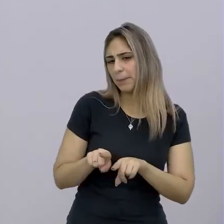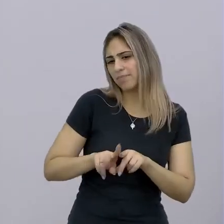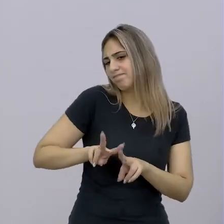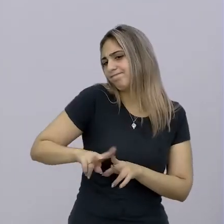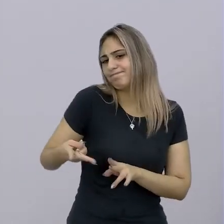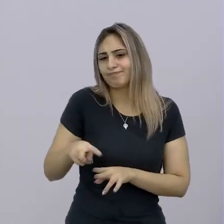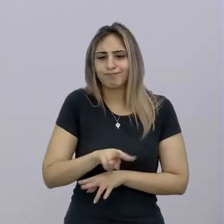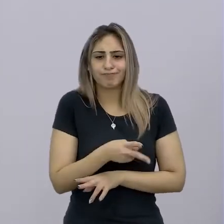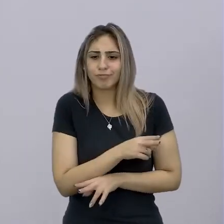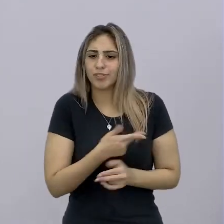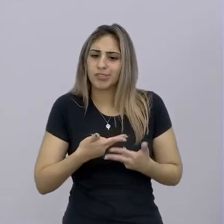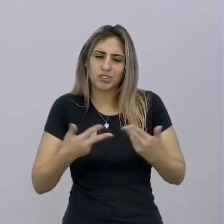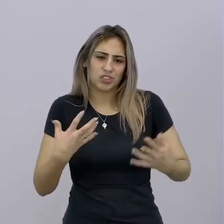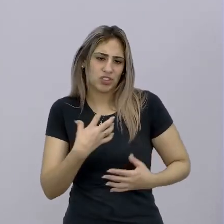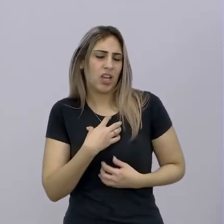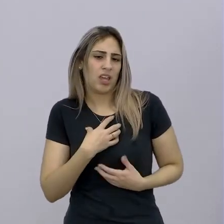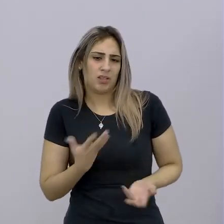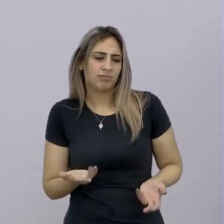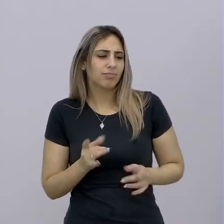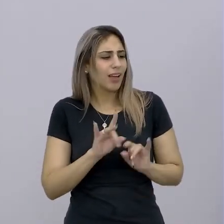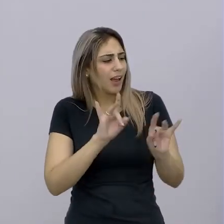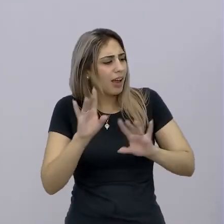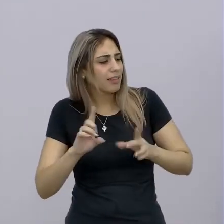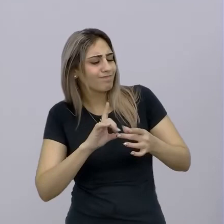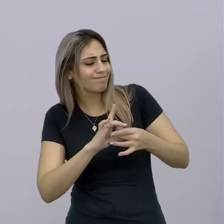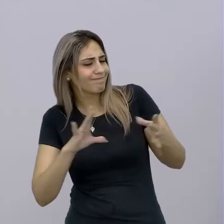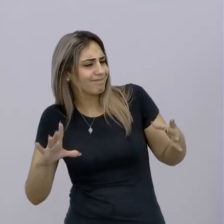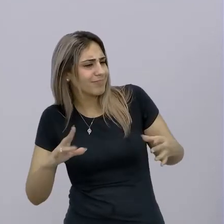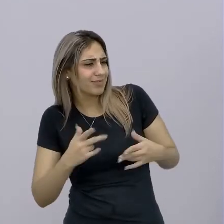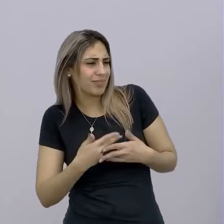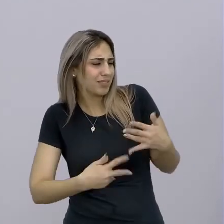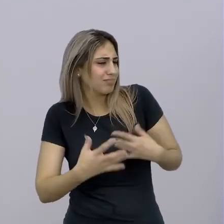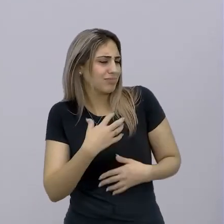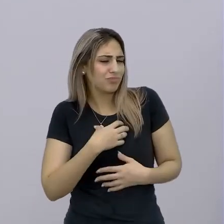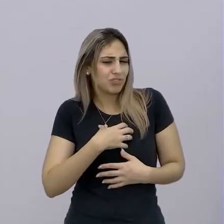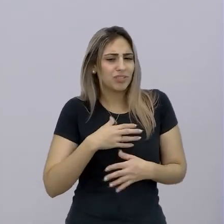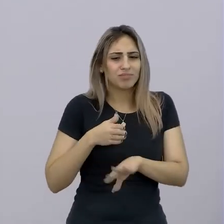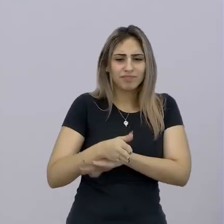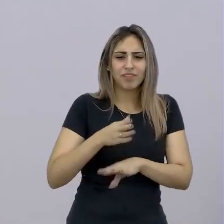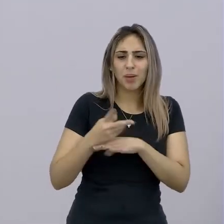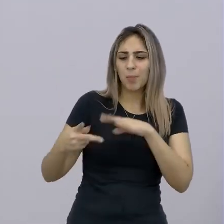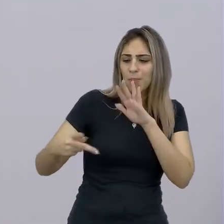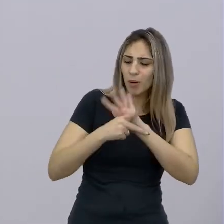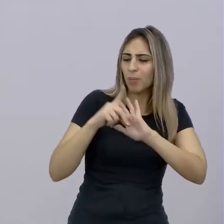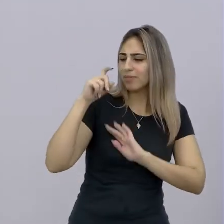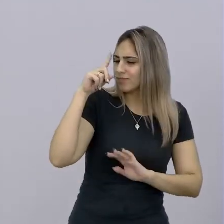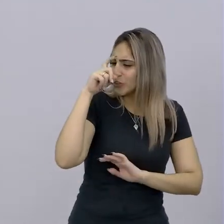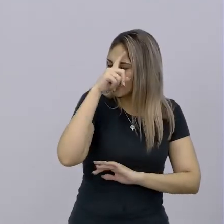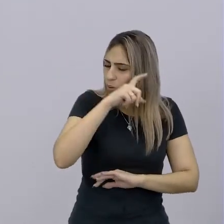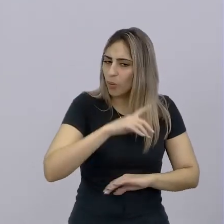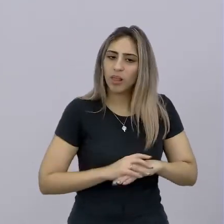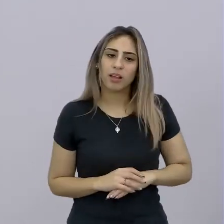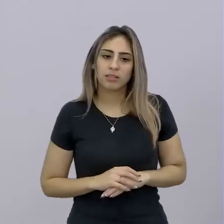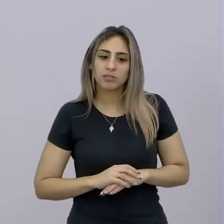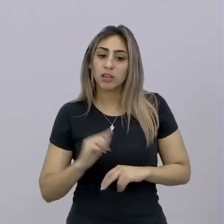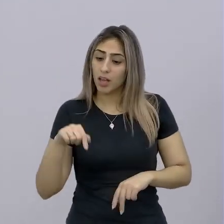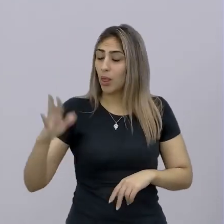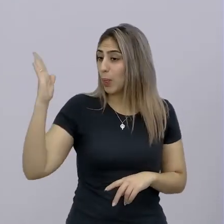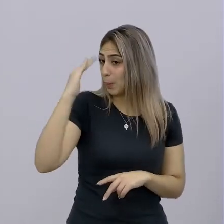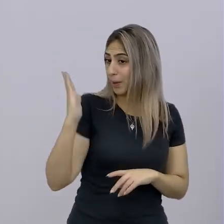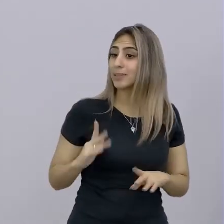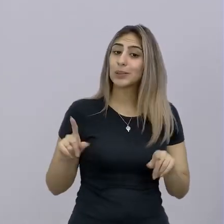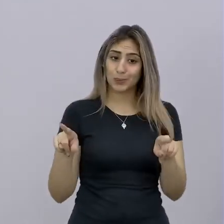vice-versa também, né? Enfim, cada democracia enfrenta suas próprias dificuldades e aqui no